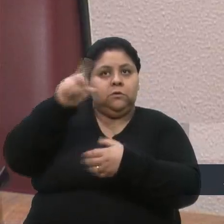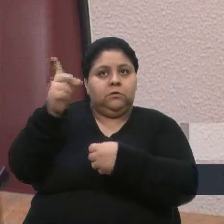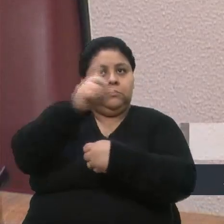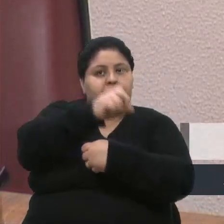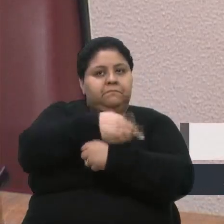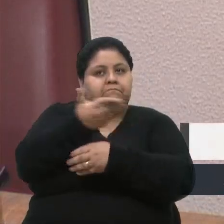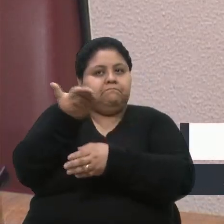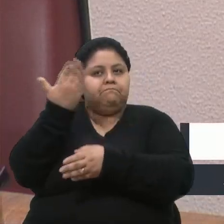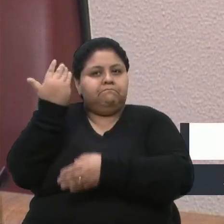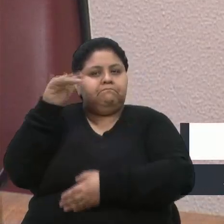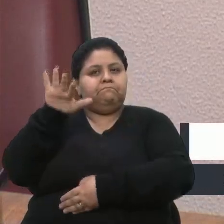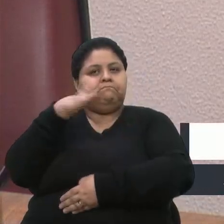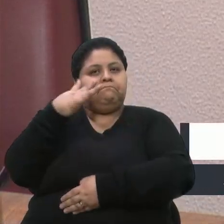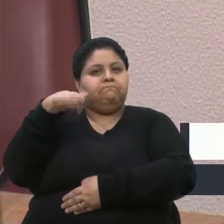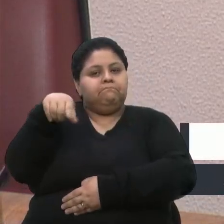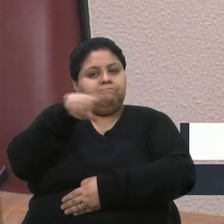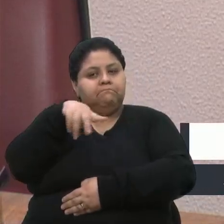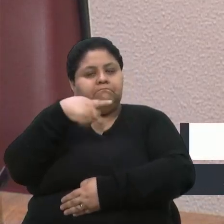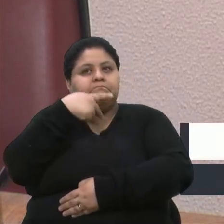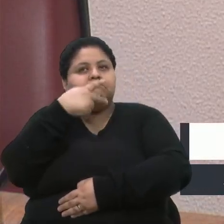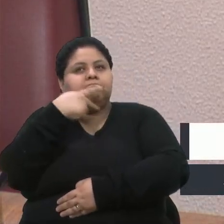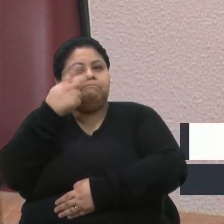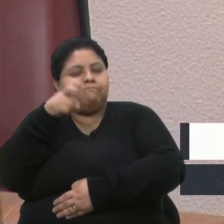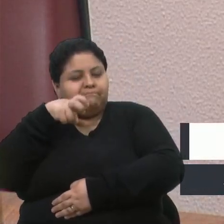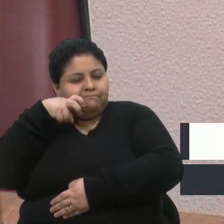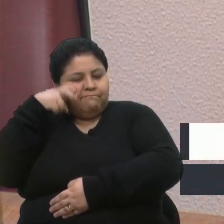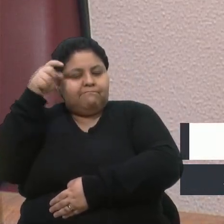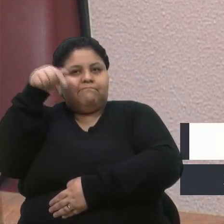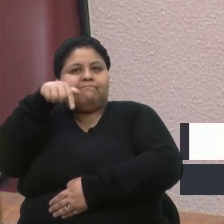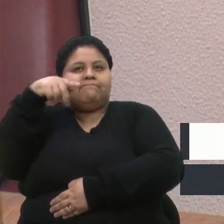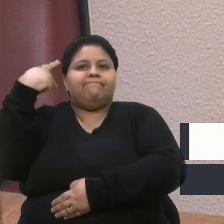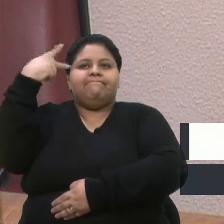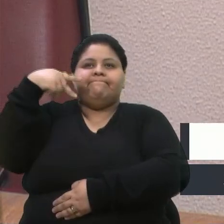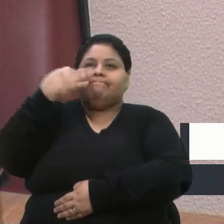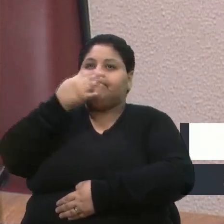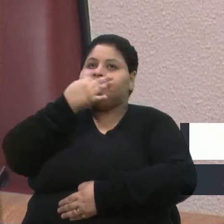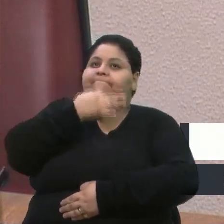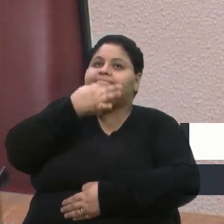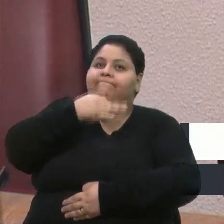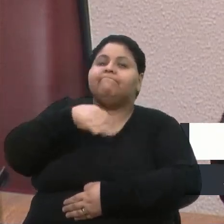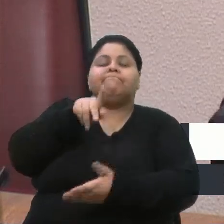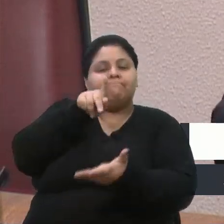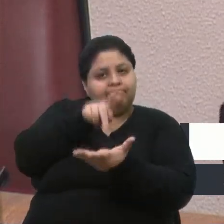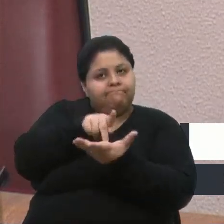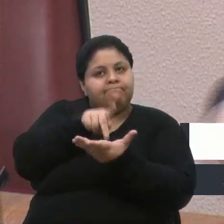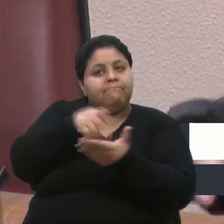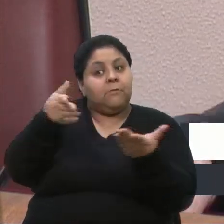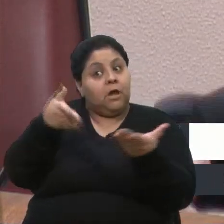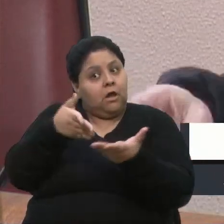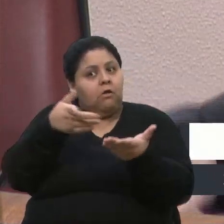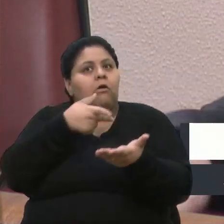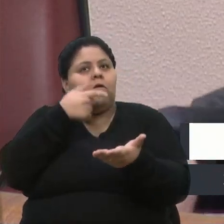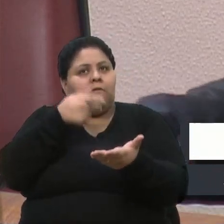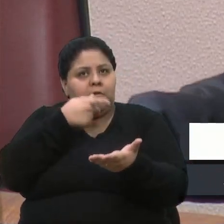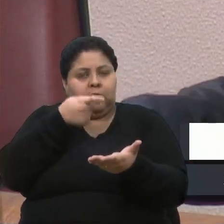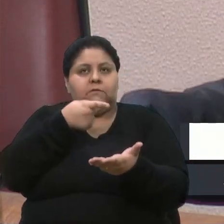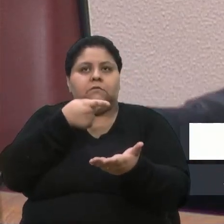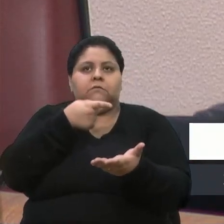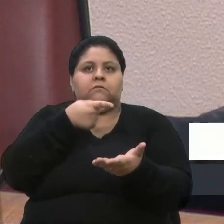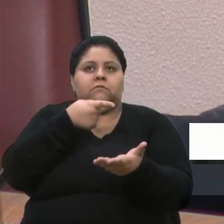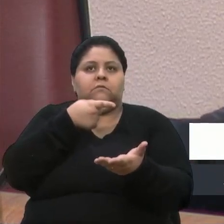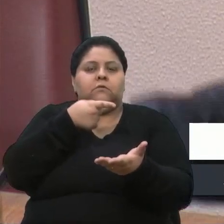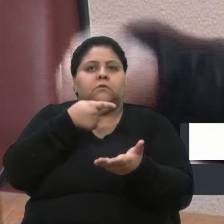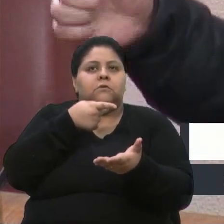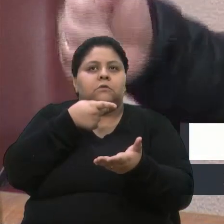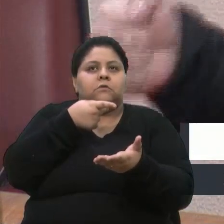ou menos, a gente fala que se envergonha de ser vereador dessa cidade. Isso é verdade. Agora eu vou dizer uma coisa para o senhor. Se caso